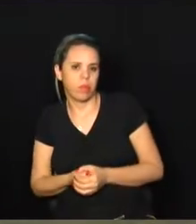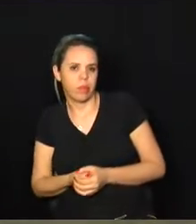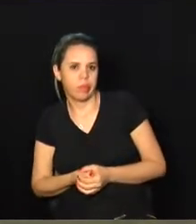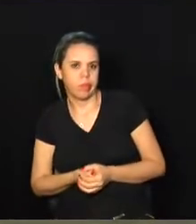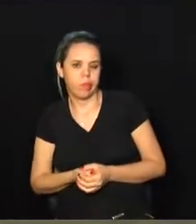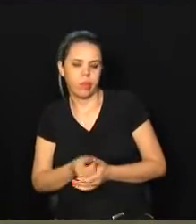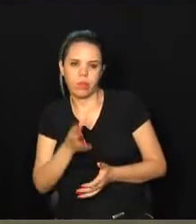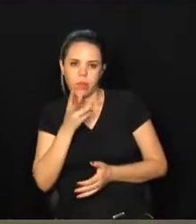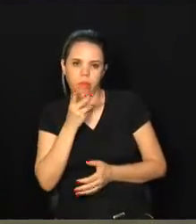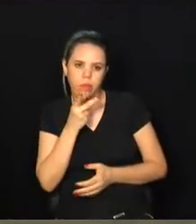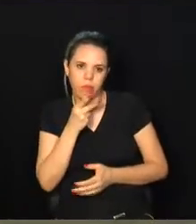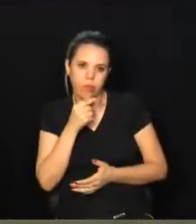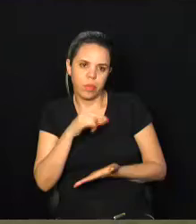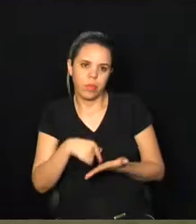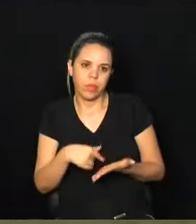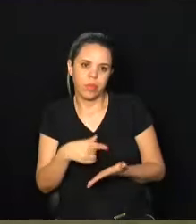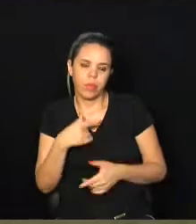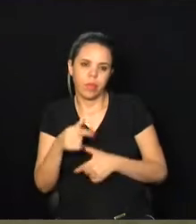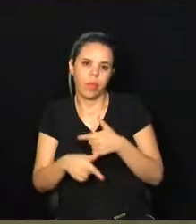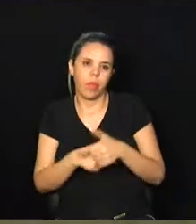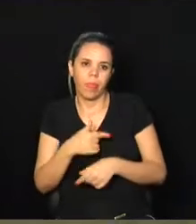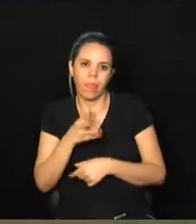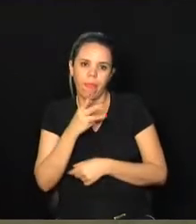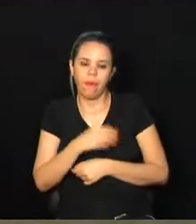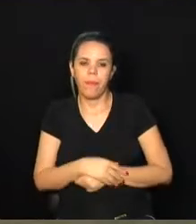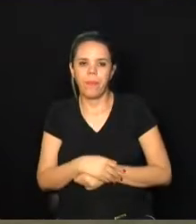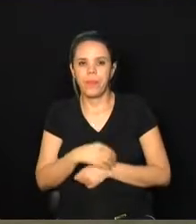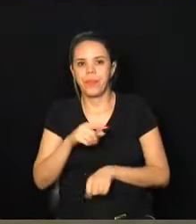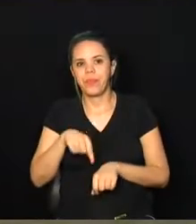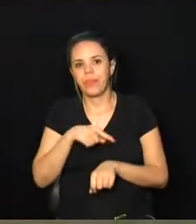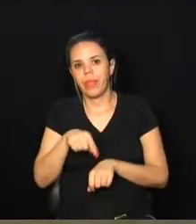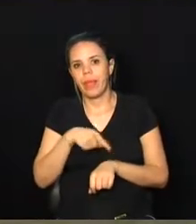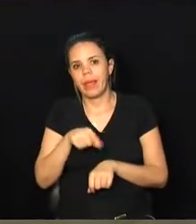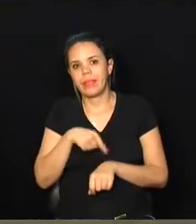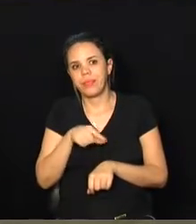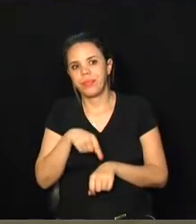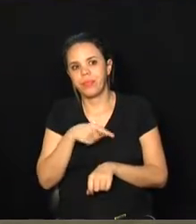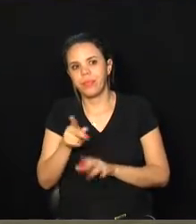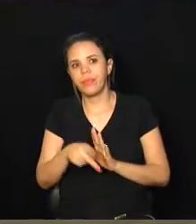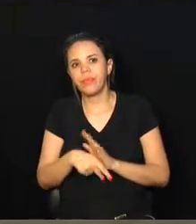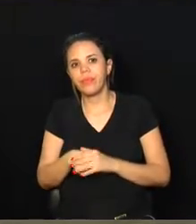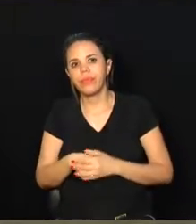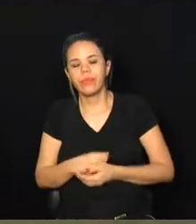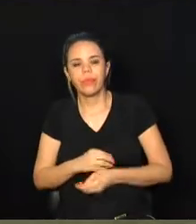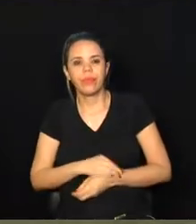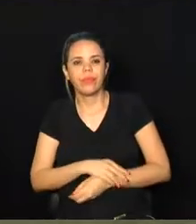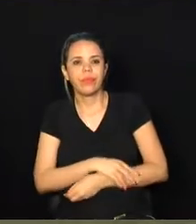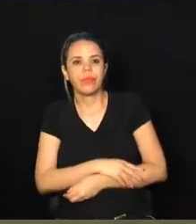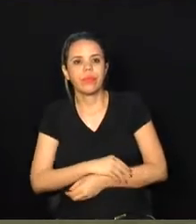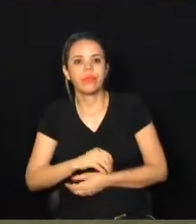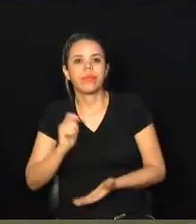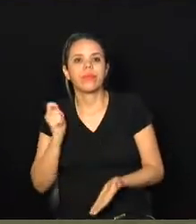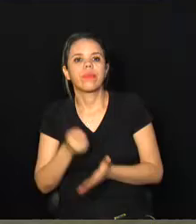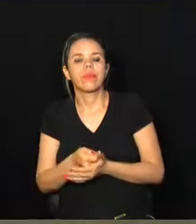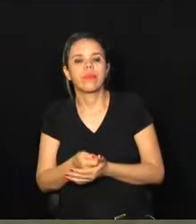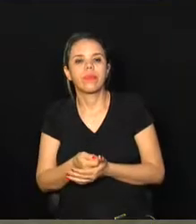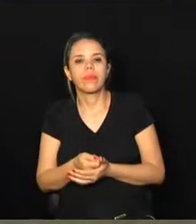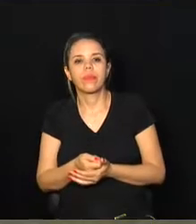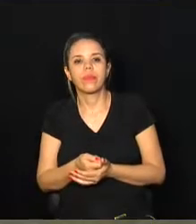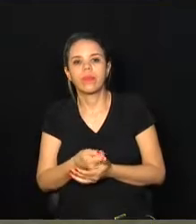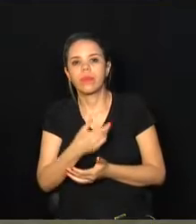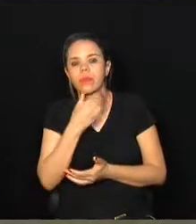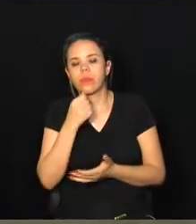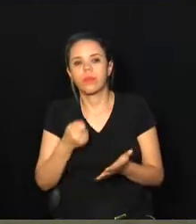Pô, protocolar um negócio dá trabalho, tem horas e horas, horas de projeto. Quem vai pagar? O cara não comprou